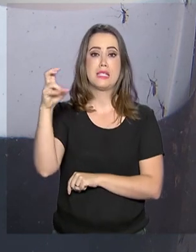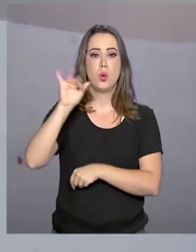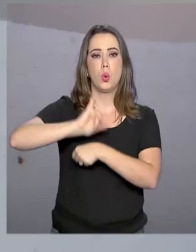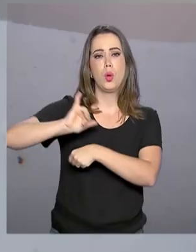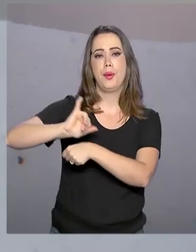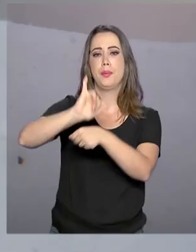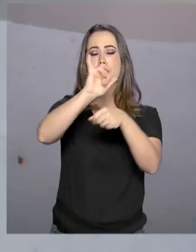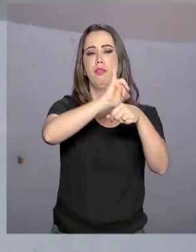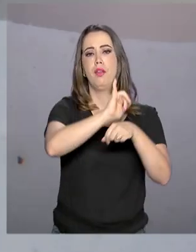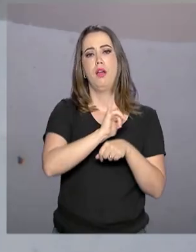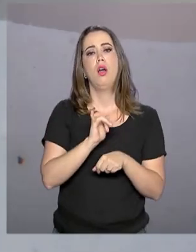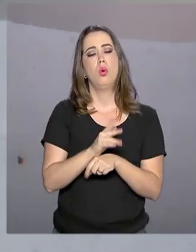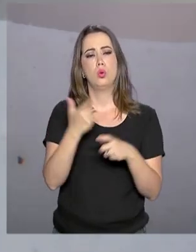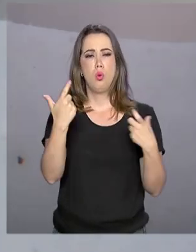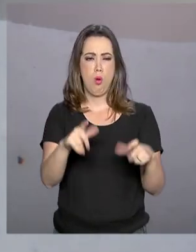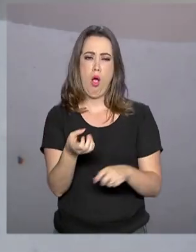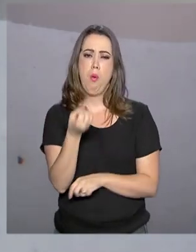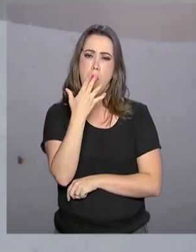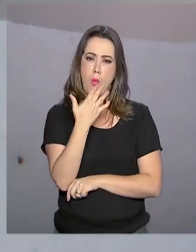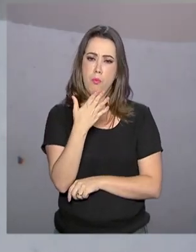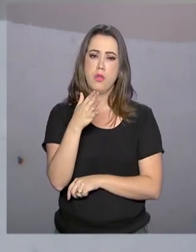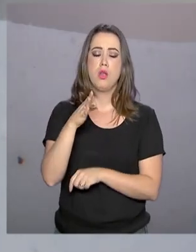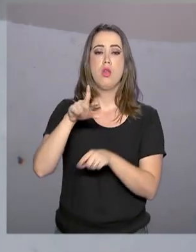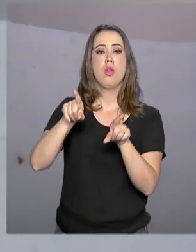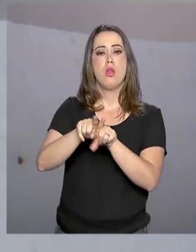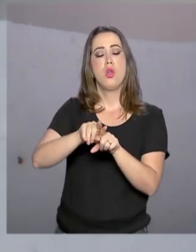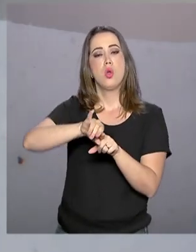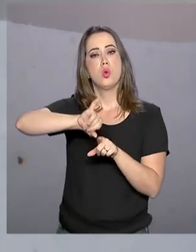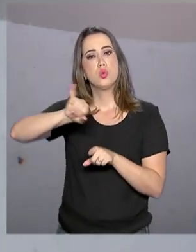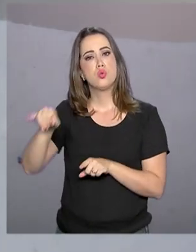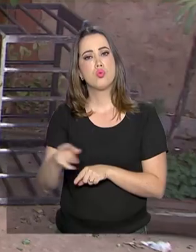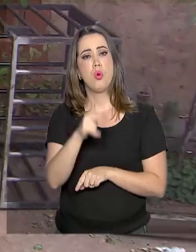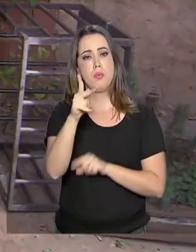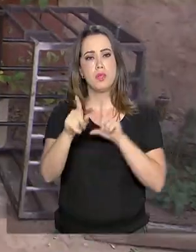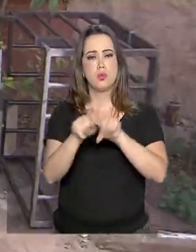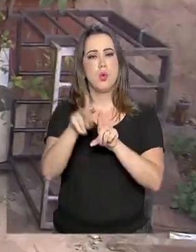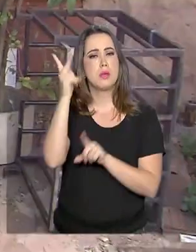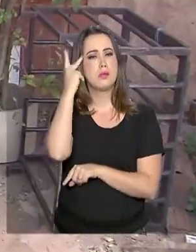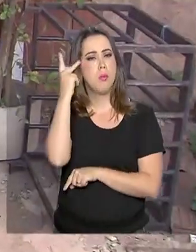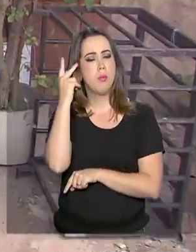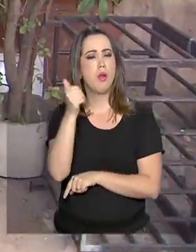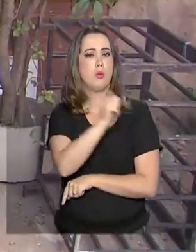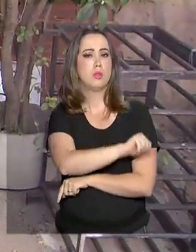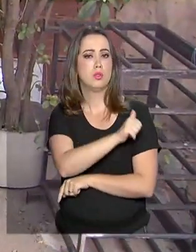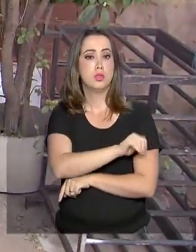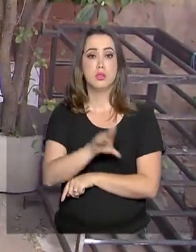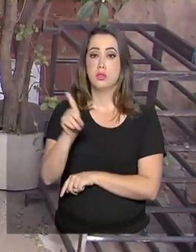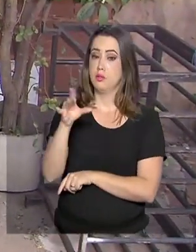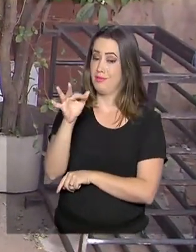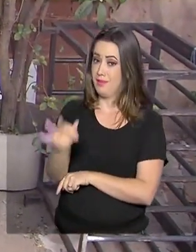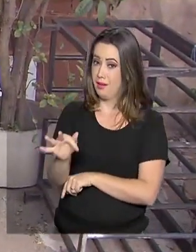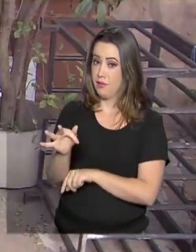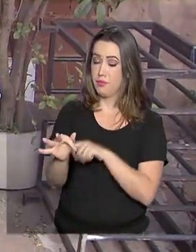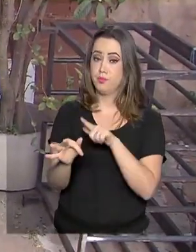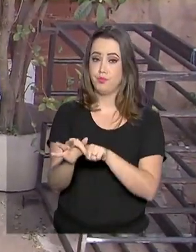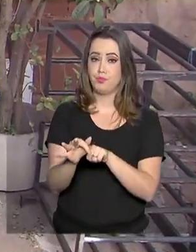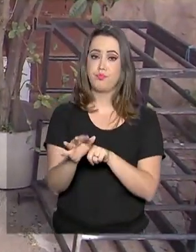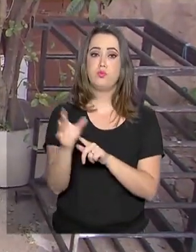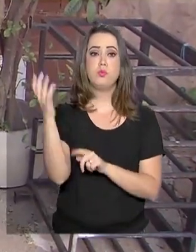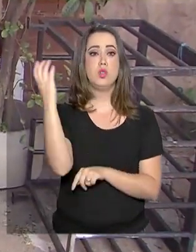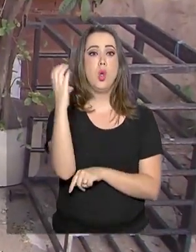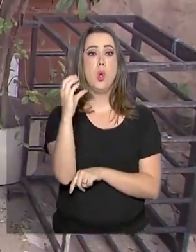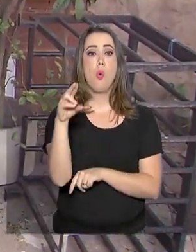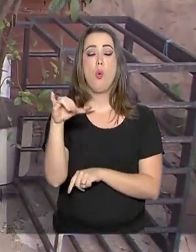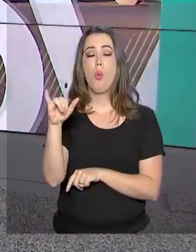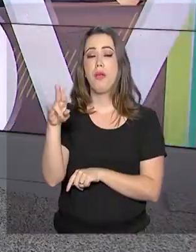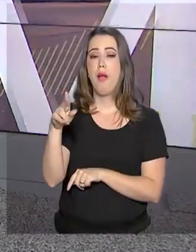estão com índice satisfatório boa vista joão pessoa são paulo rio de janeiro eo distrito federal a capital cuiabá está